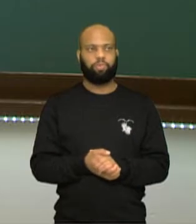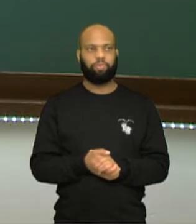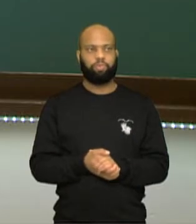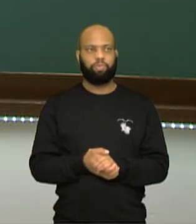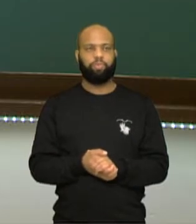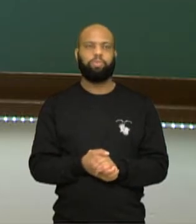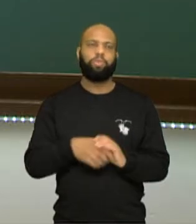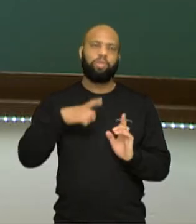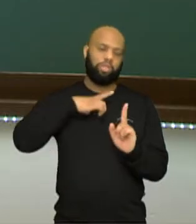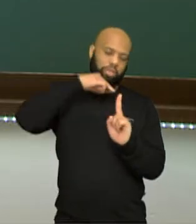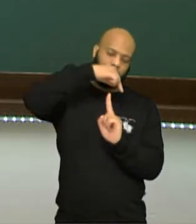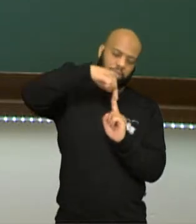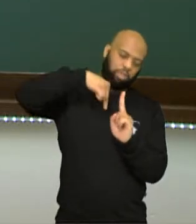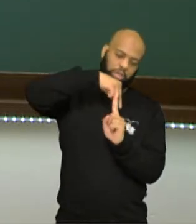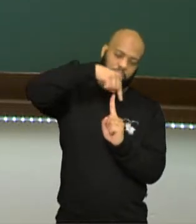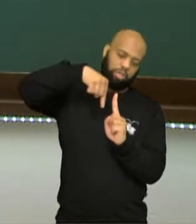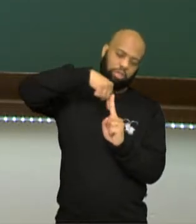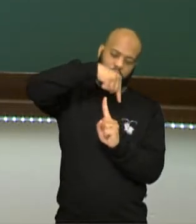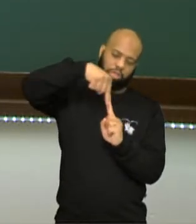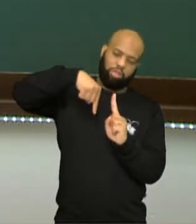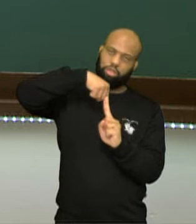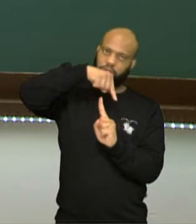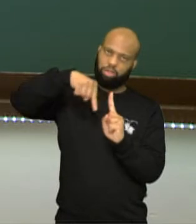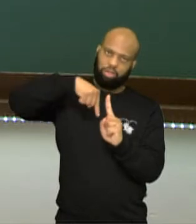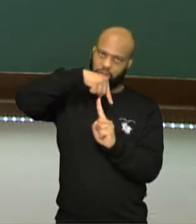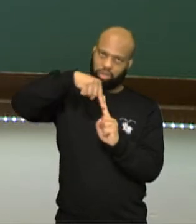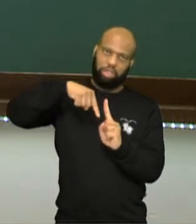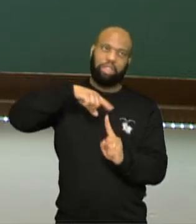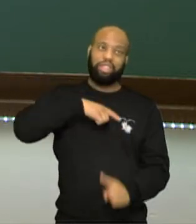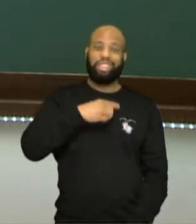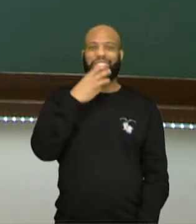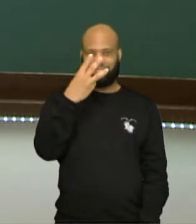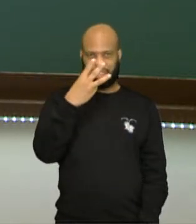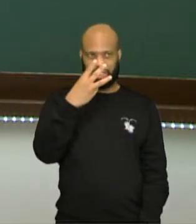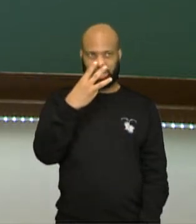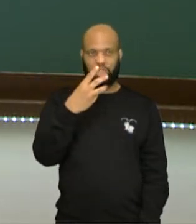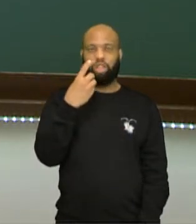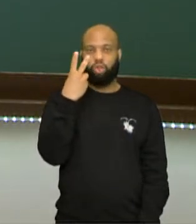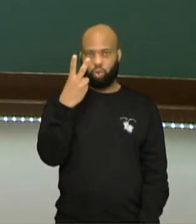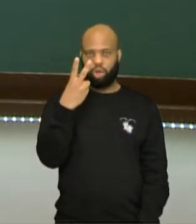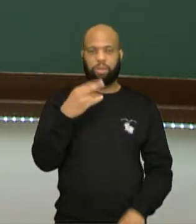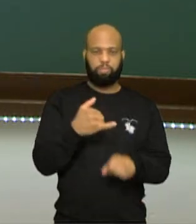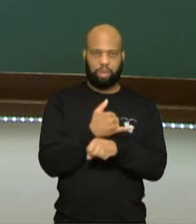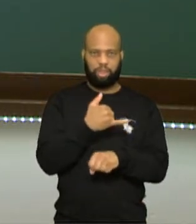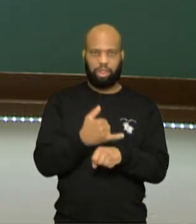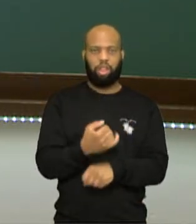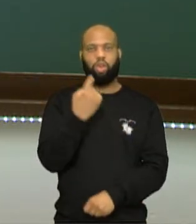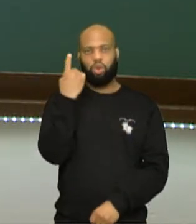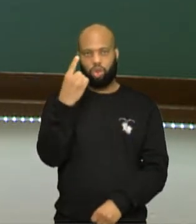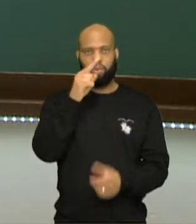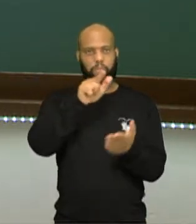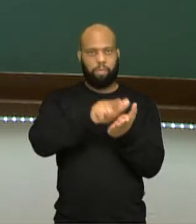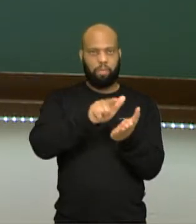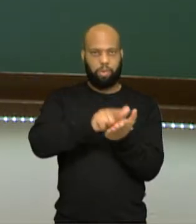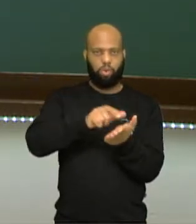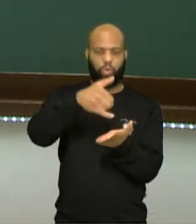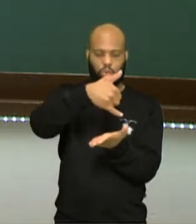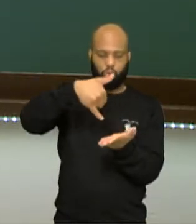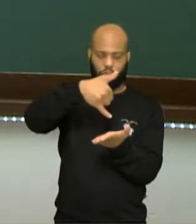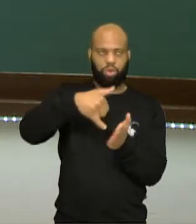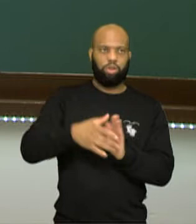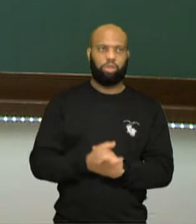o rocambole aqui de duas de três camadas duas de metal e no meio uma de papel né